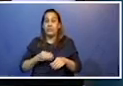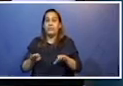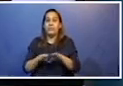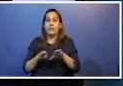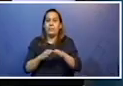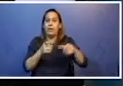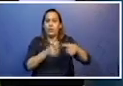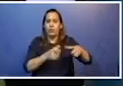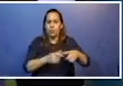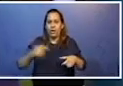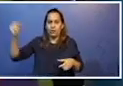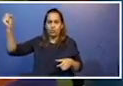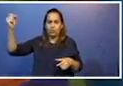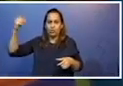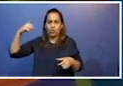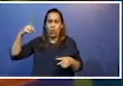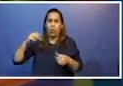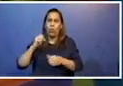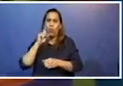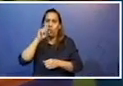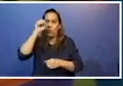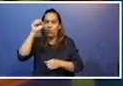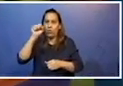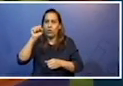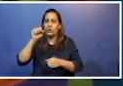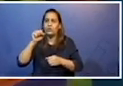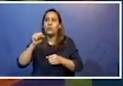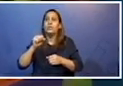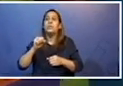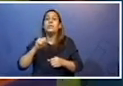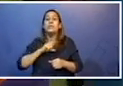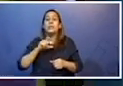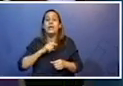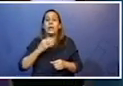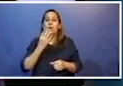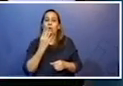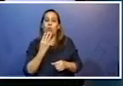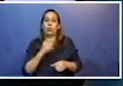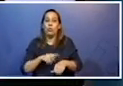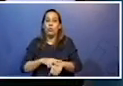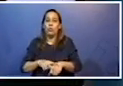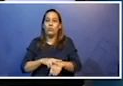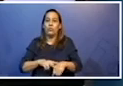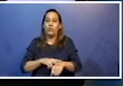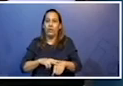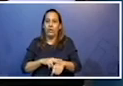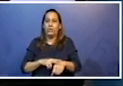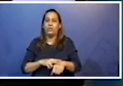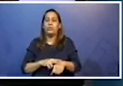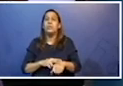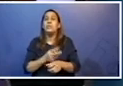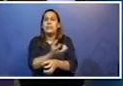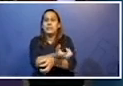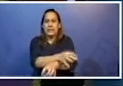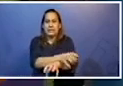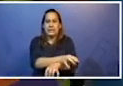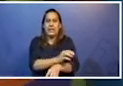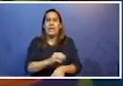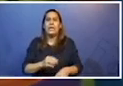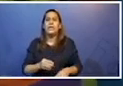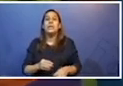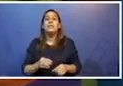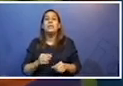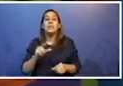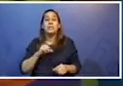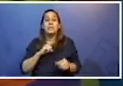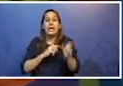água. Geralmente apresenta características como coloração verde, mesmo na seca, presença